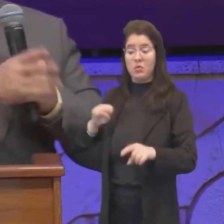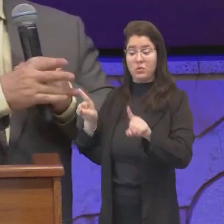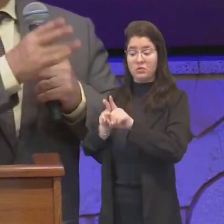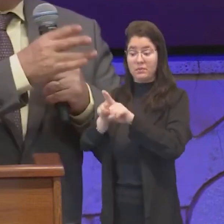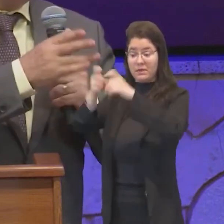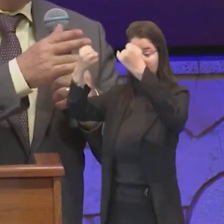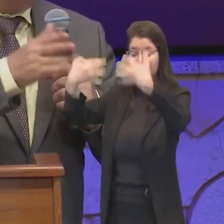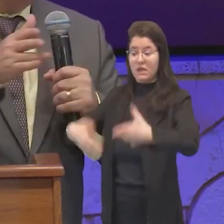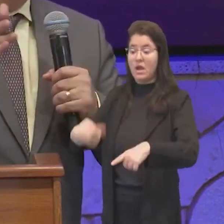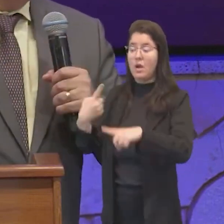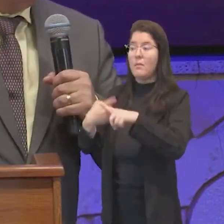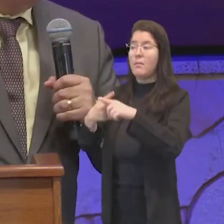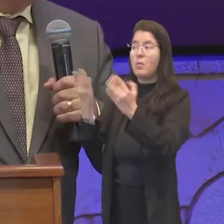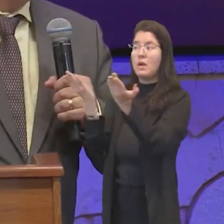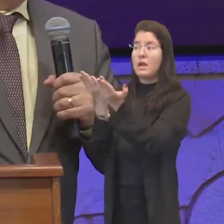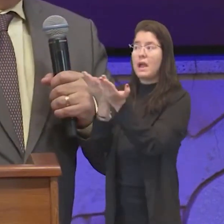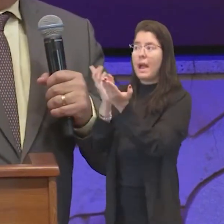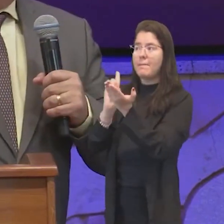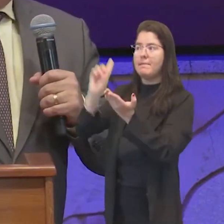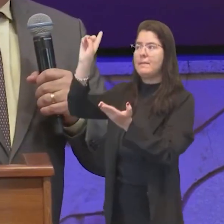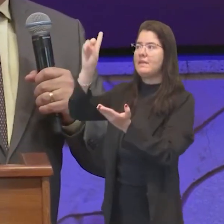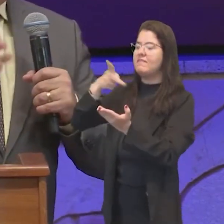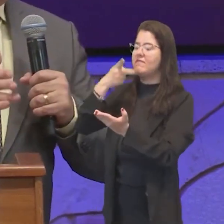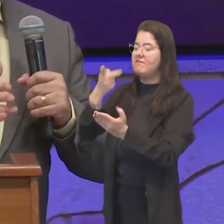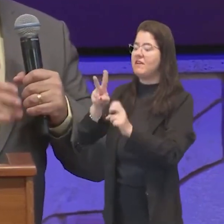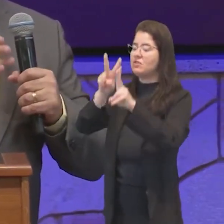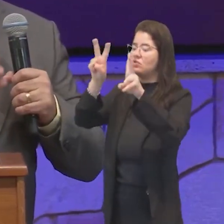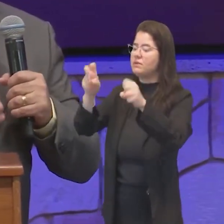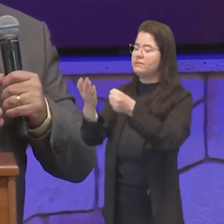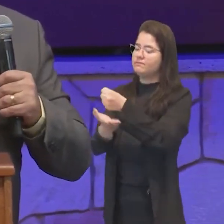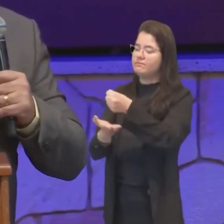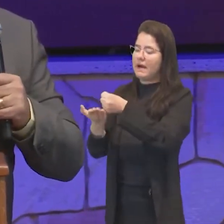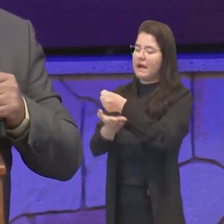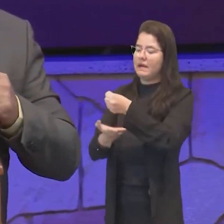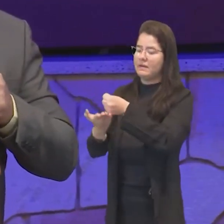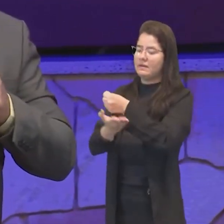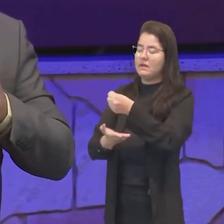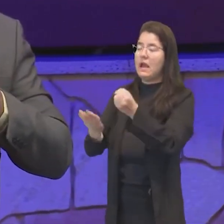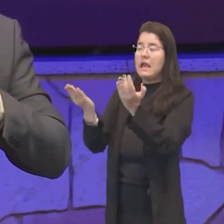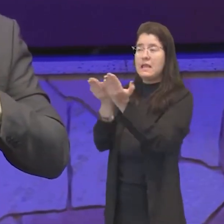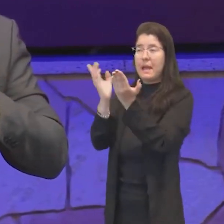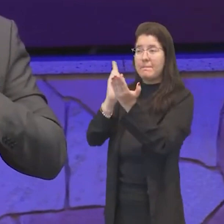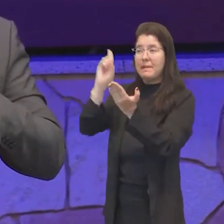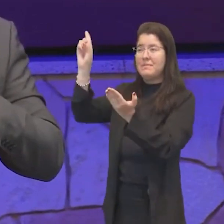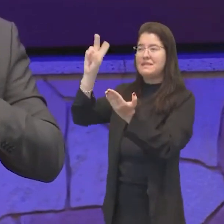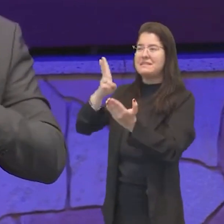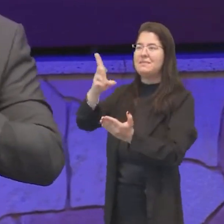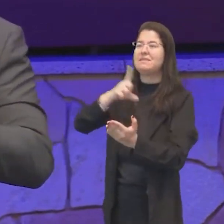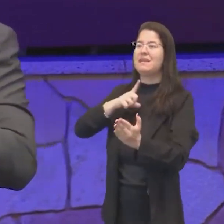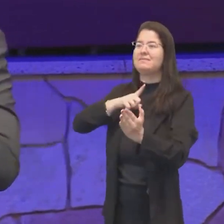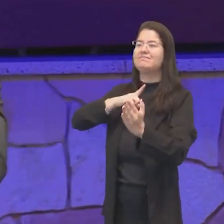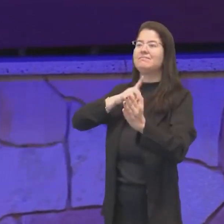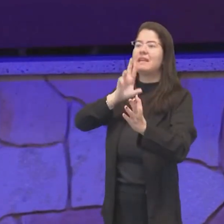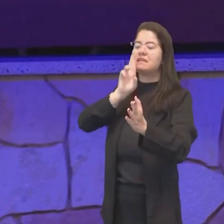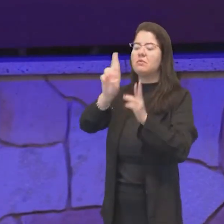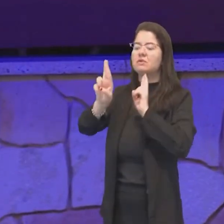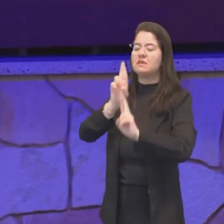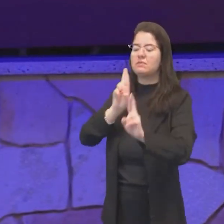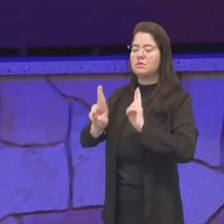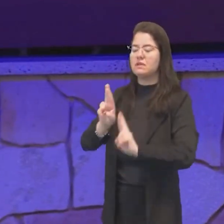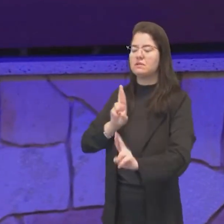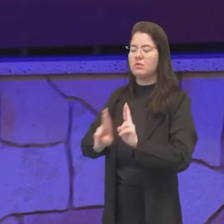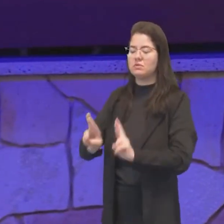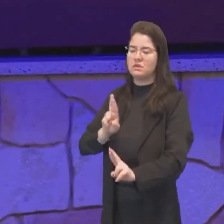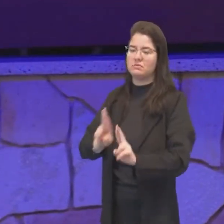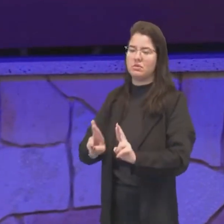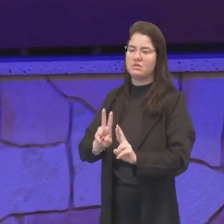Bíblia ela é muito principiológica. A Bíblia responde à própria Bíblia, um texto esclarece outro texto,